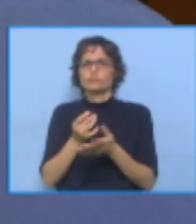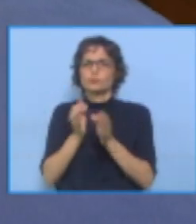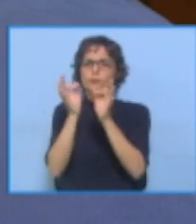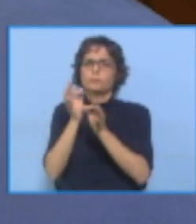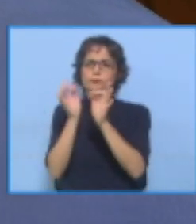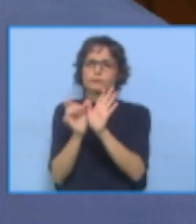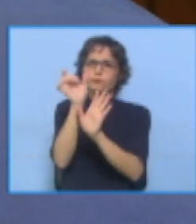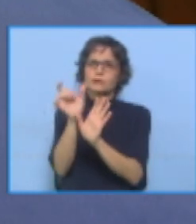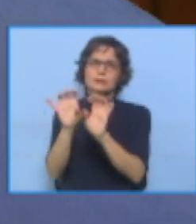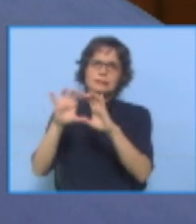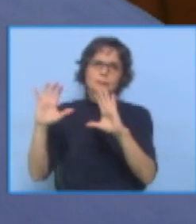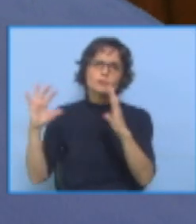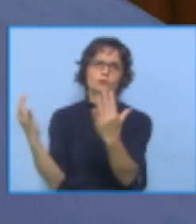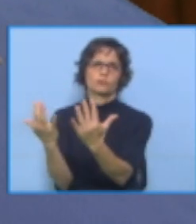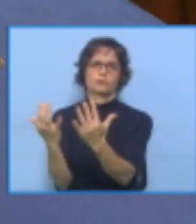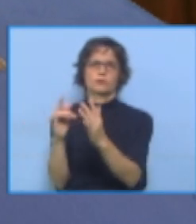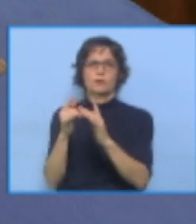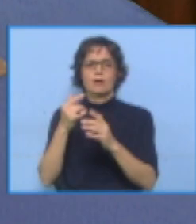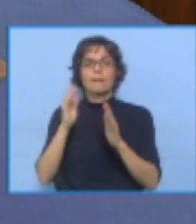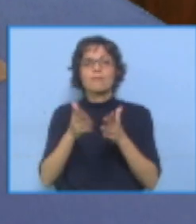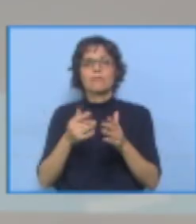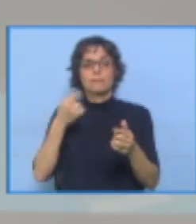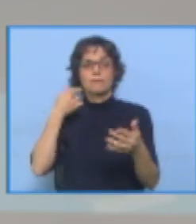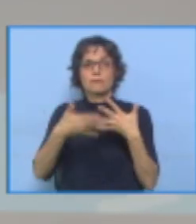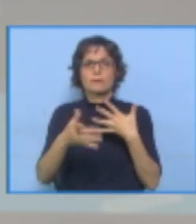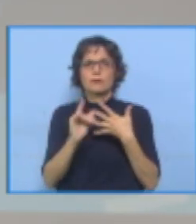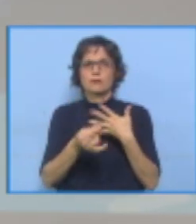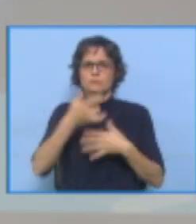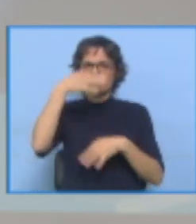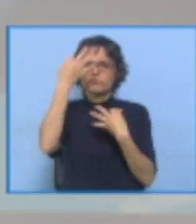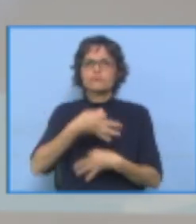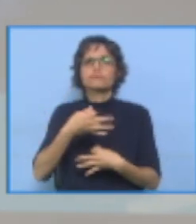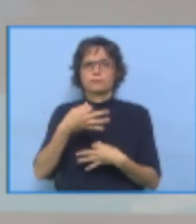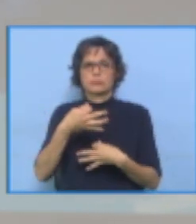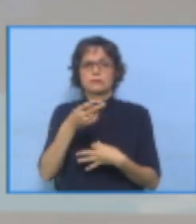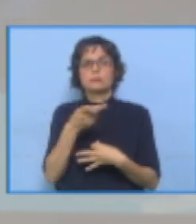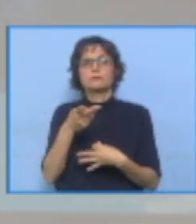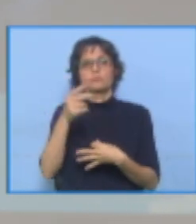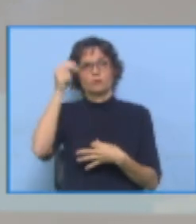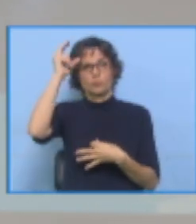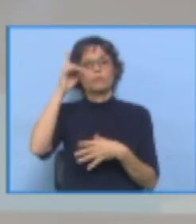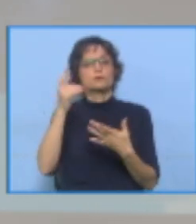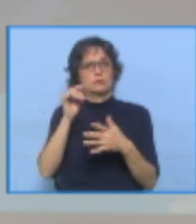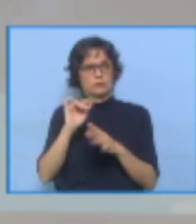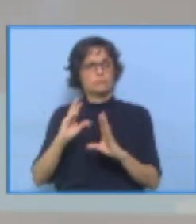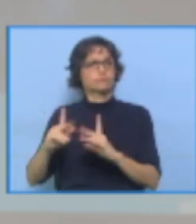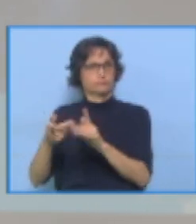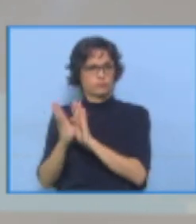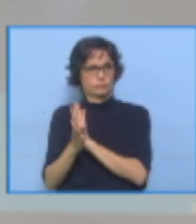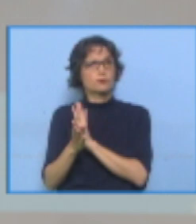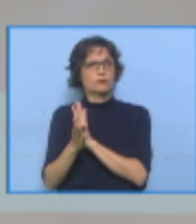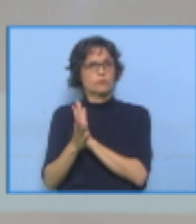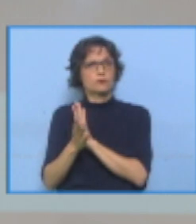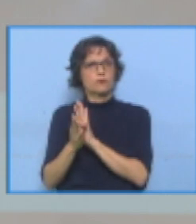no fundo, da transparência e da honestidade, dois conceitos que são muito desenvolvidos na